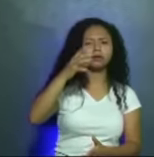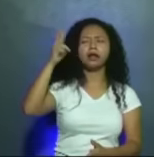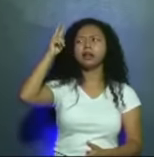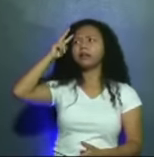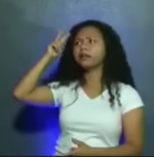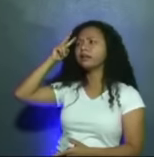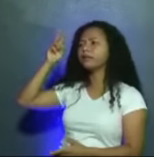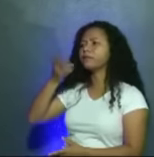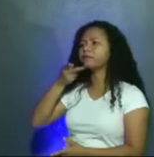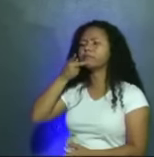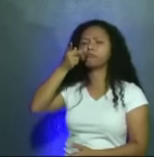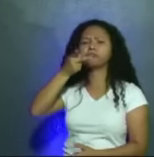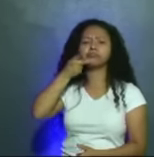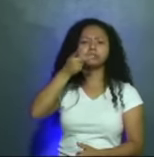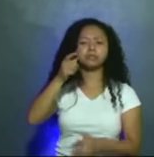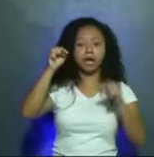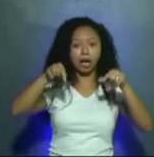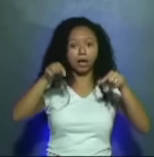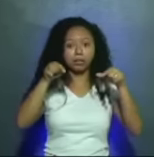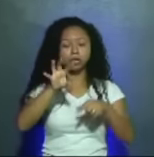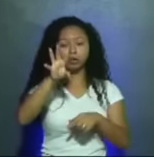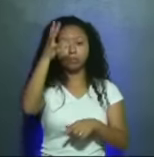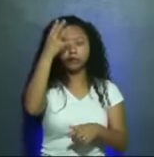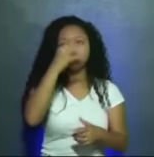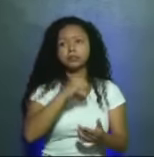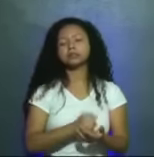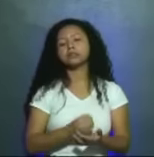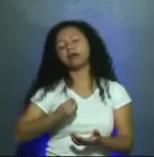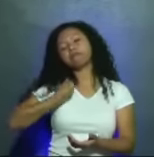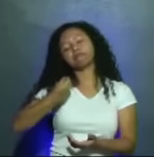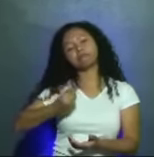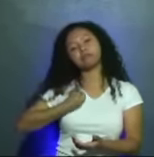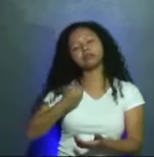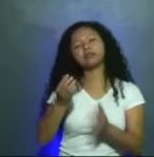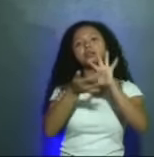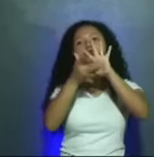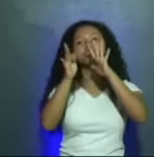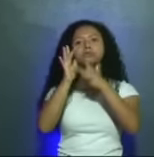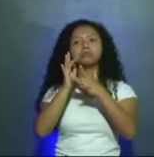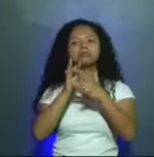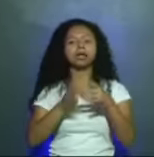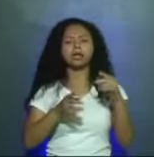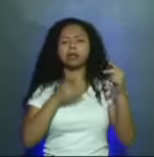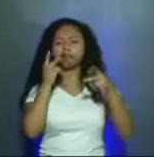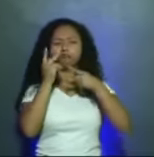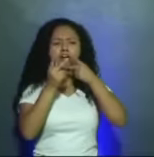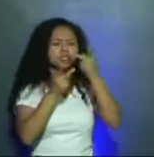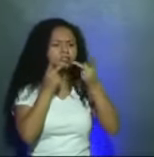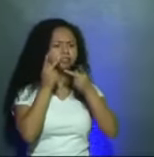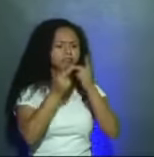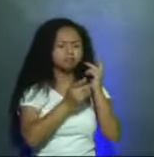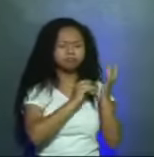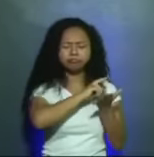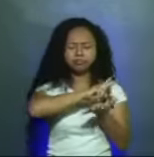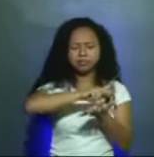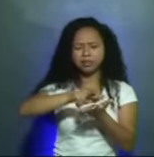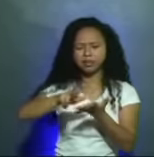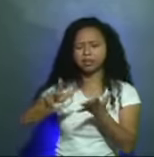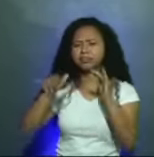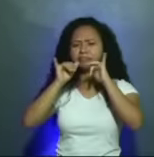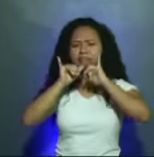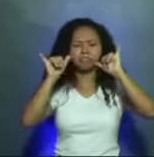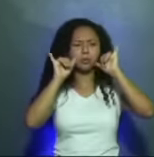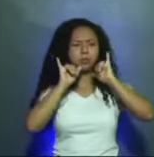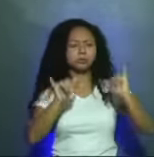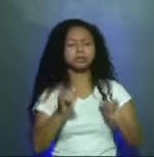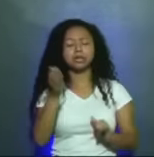lá e tal? Foi aqui que foi cumprido na vida de Jesus. E ele nos contando tantas coisas, uma